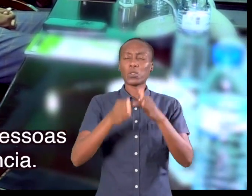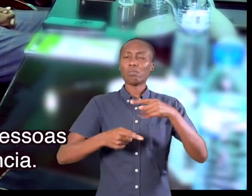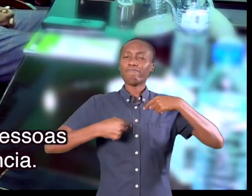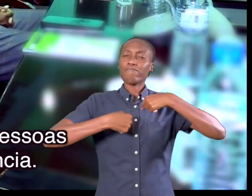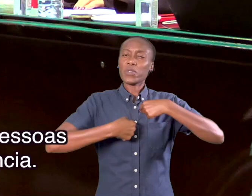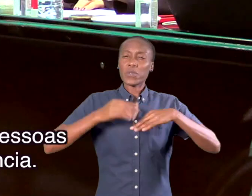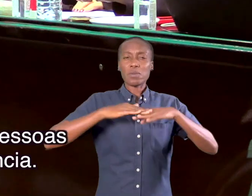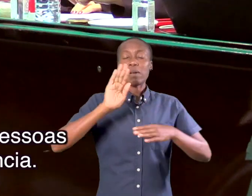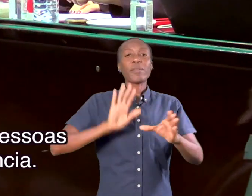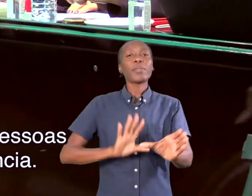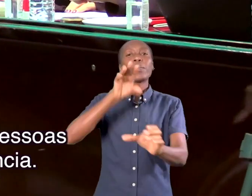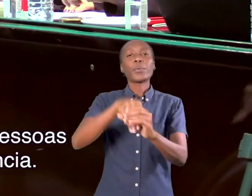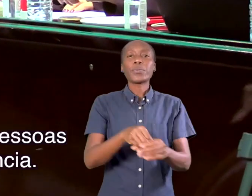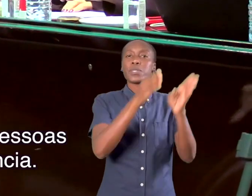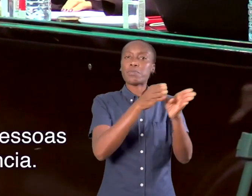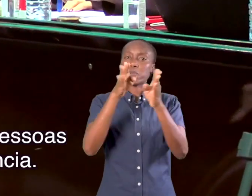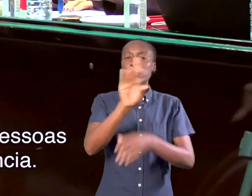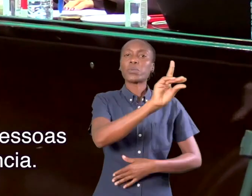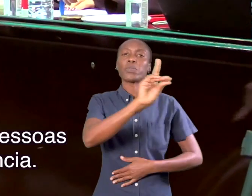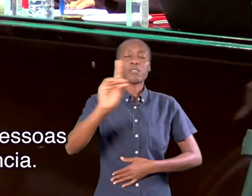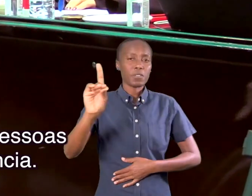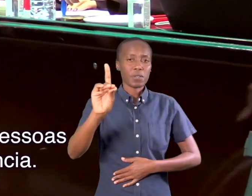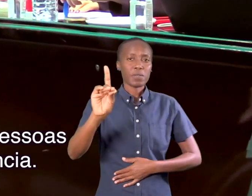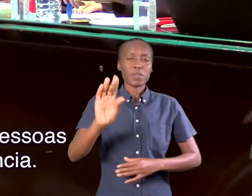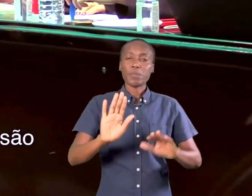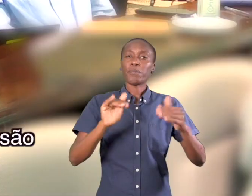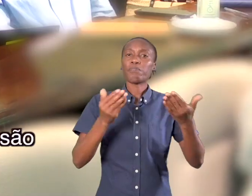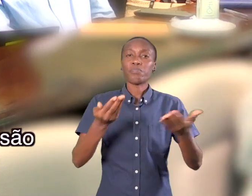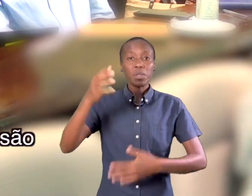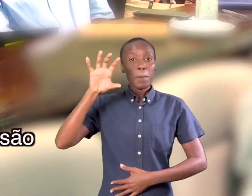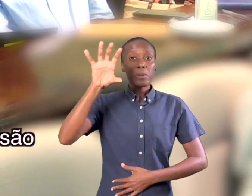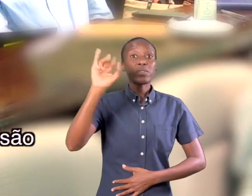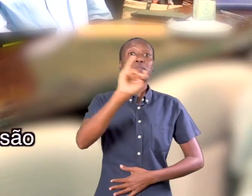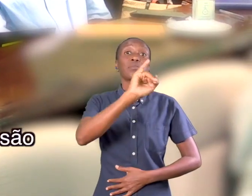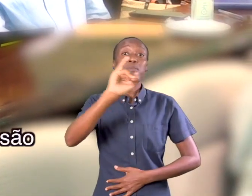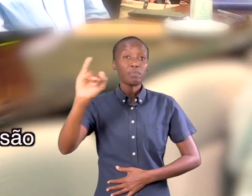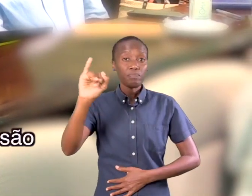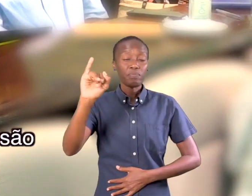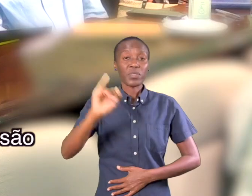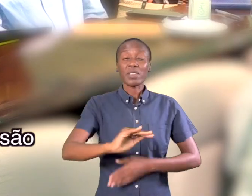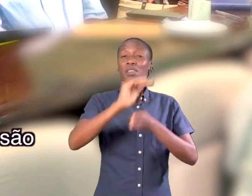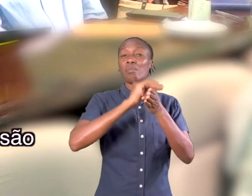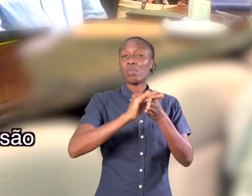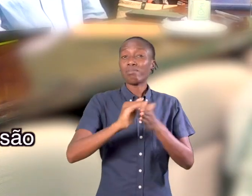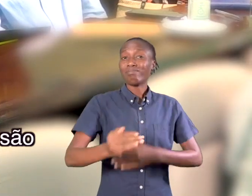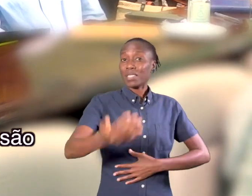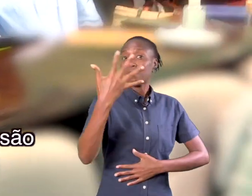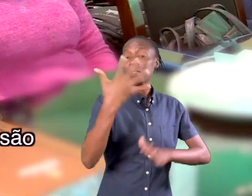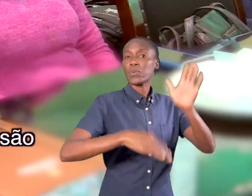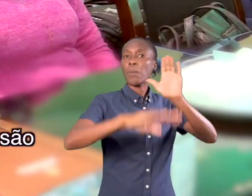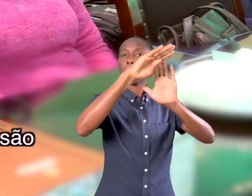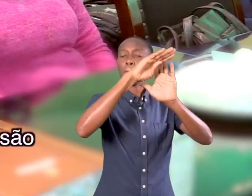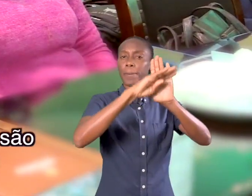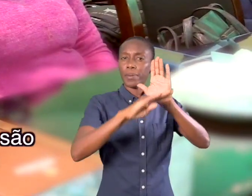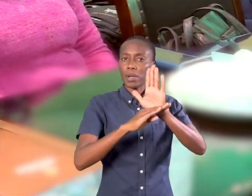pessoas vulneráveis, incluindo pessoas com deficiência. Ao nível da província de Inhambane, são implementados